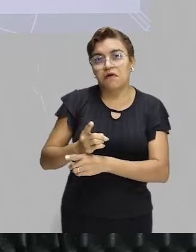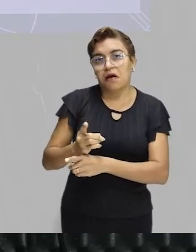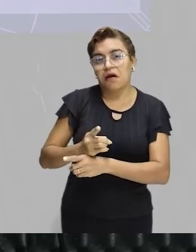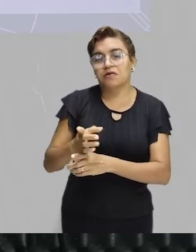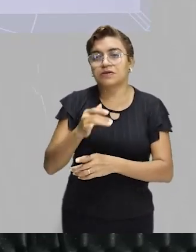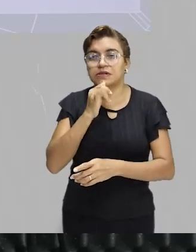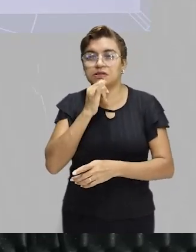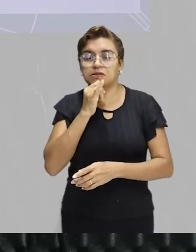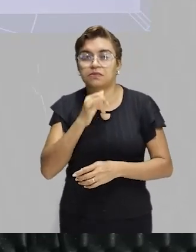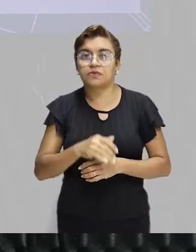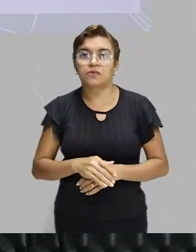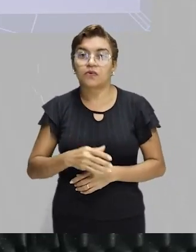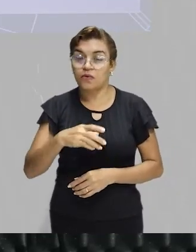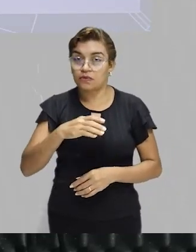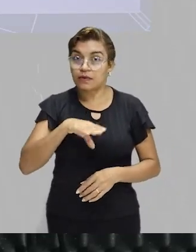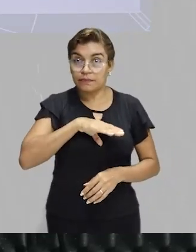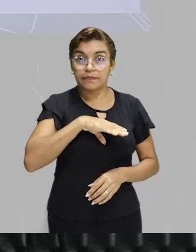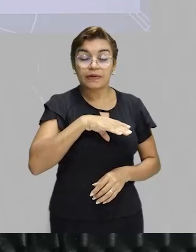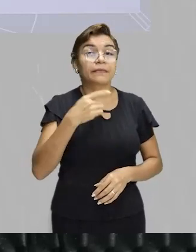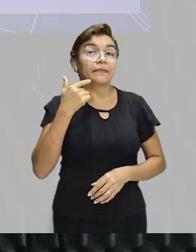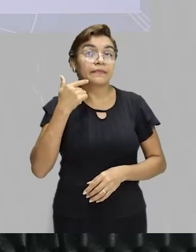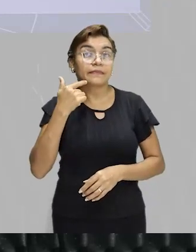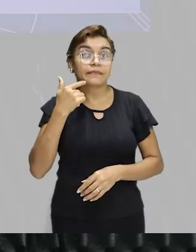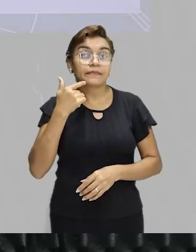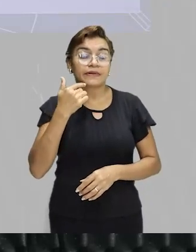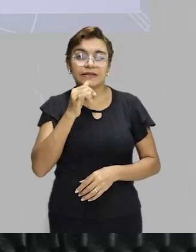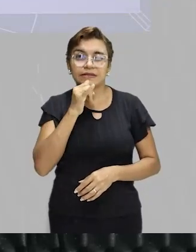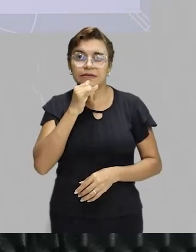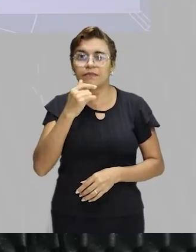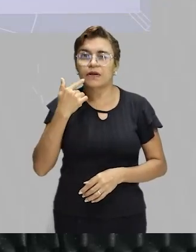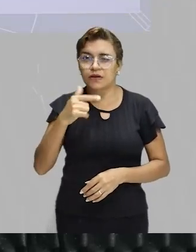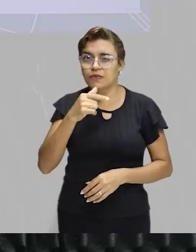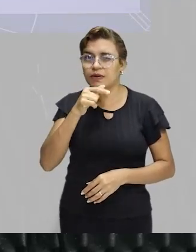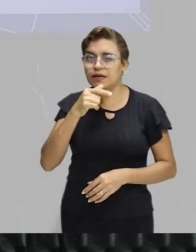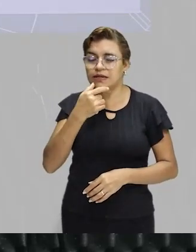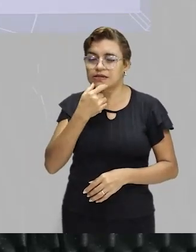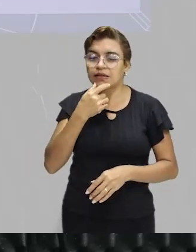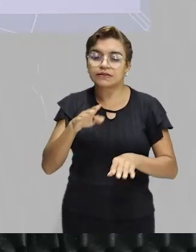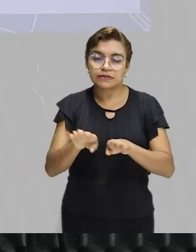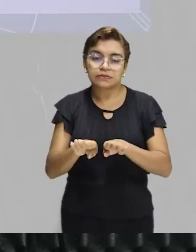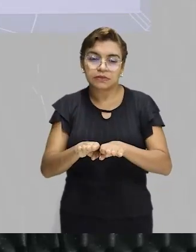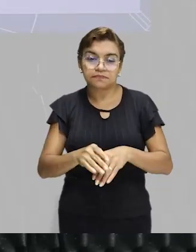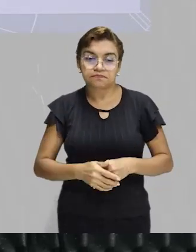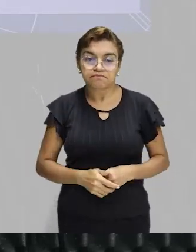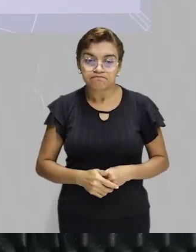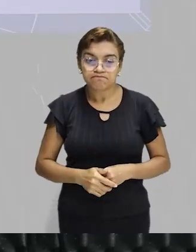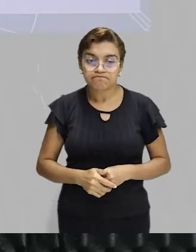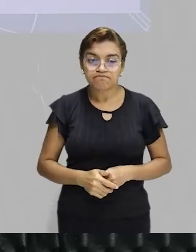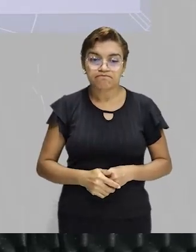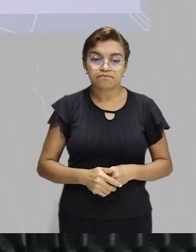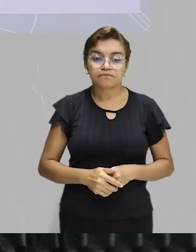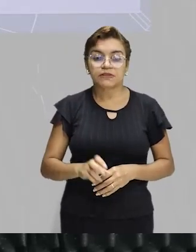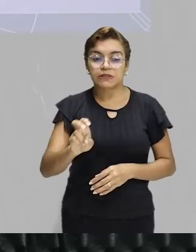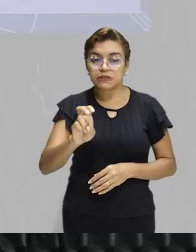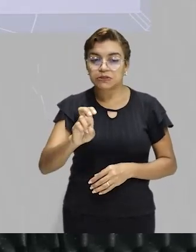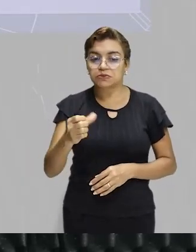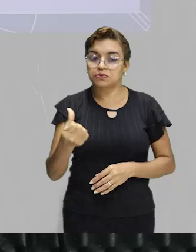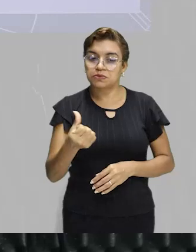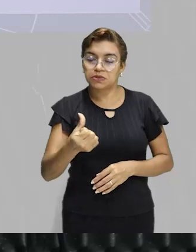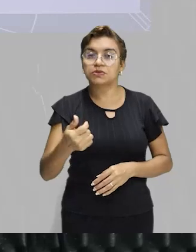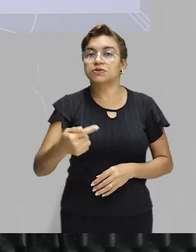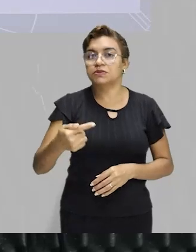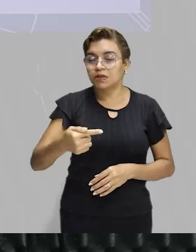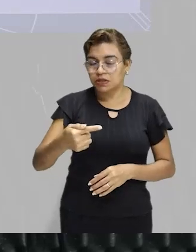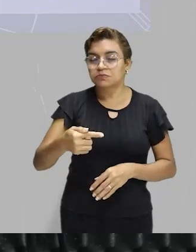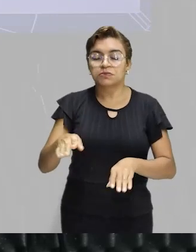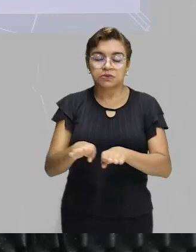nós conhecemos também na língua inglesa. Elementos tipográficos, predição e inferência e, por fim, a gente faz um